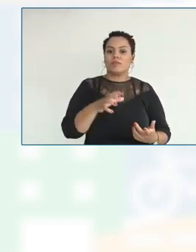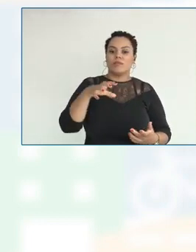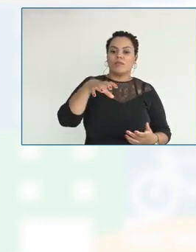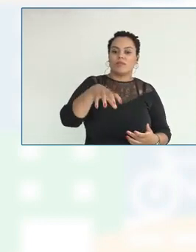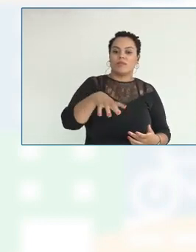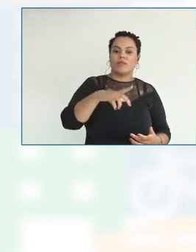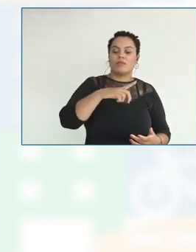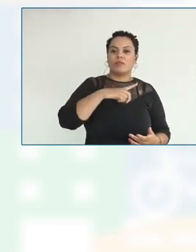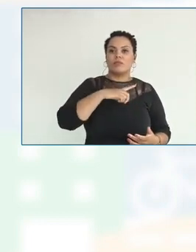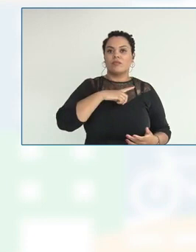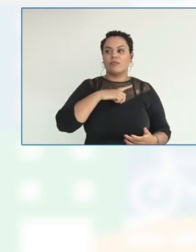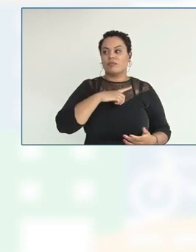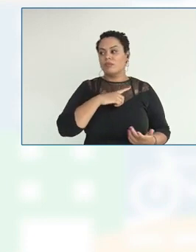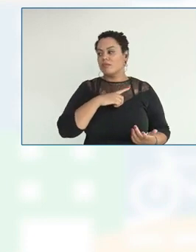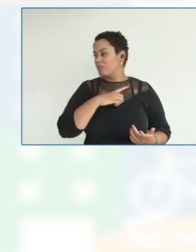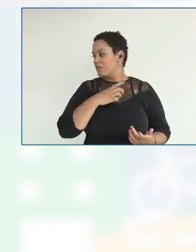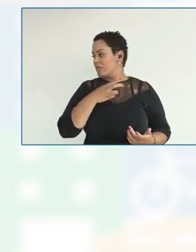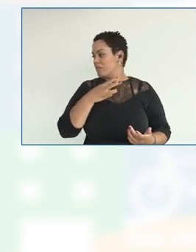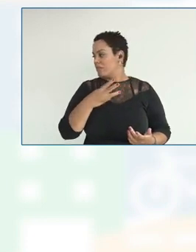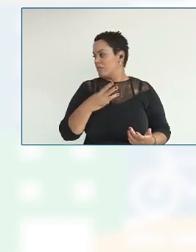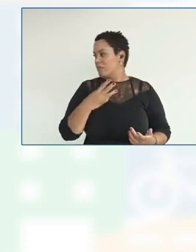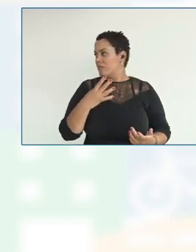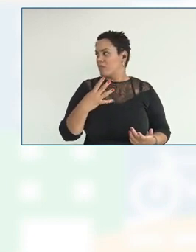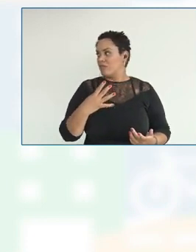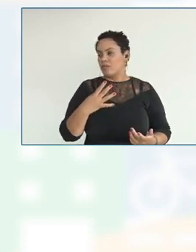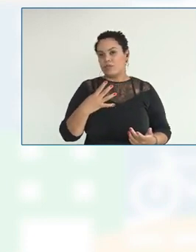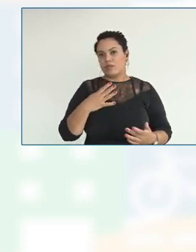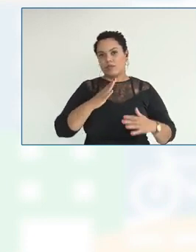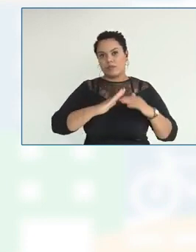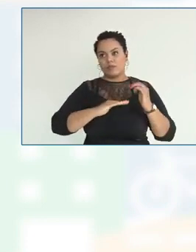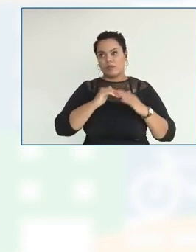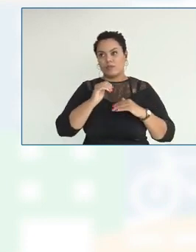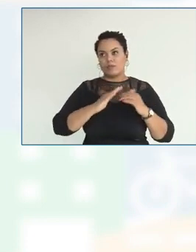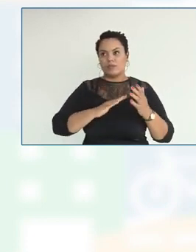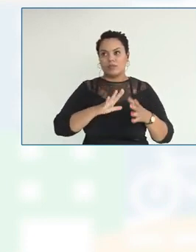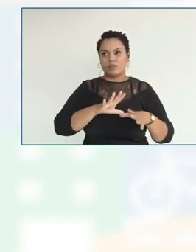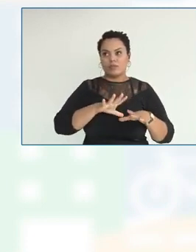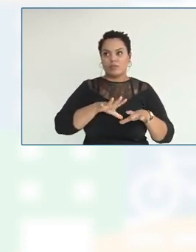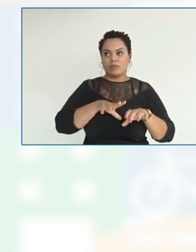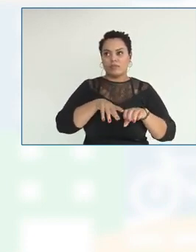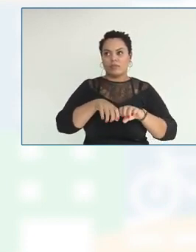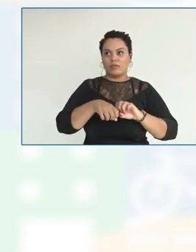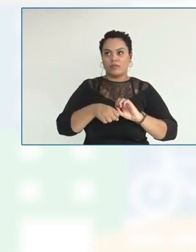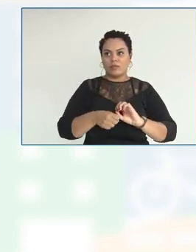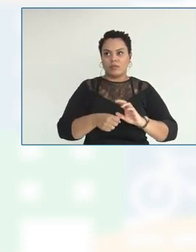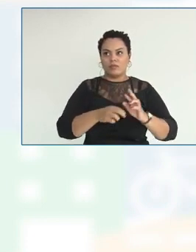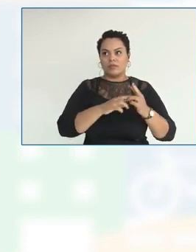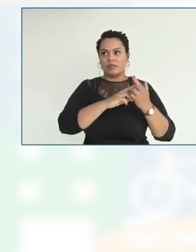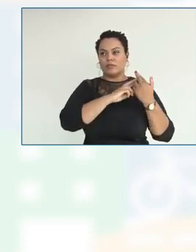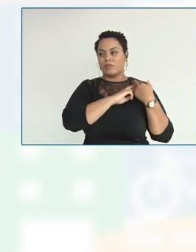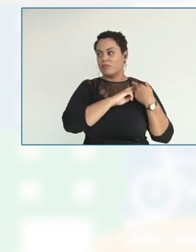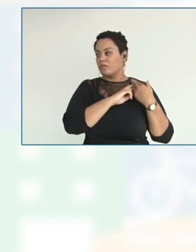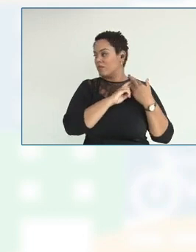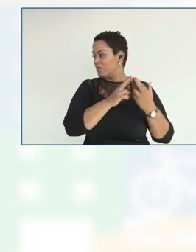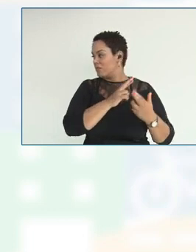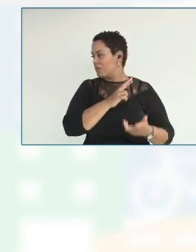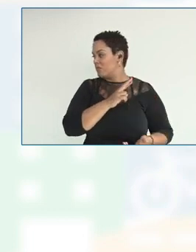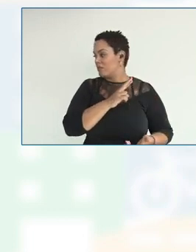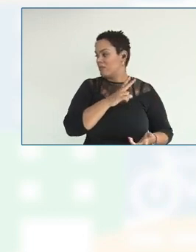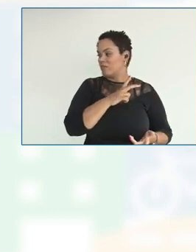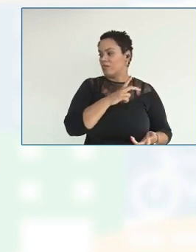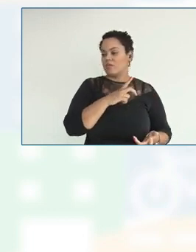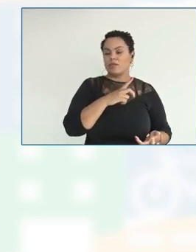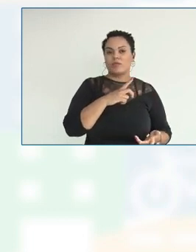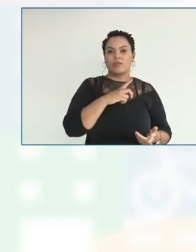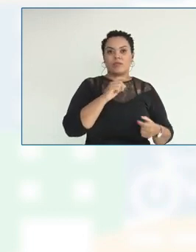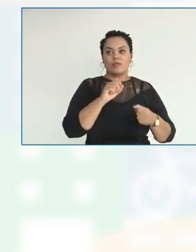tem 34 profissionais graduados responsáveis por realizar a vigilância das intoxicações